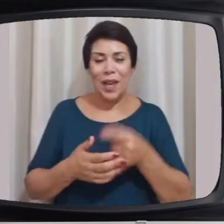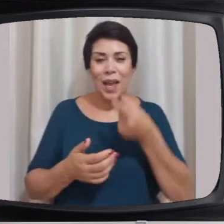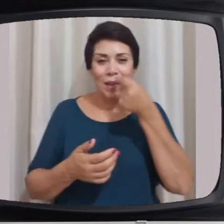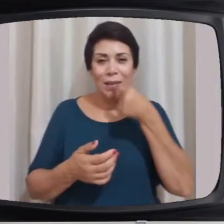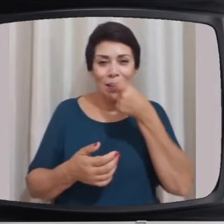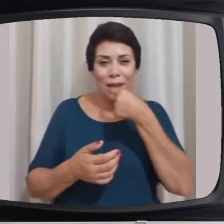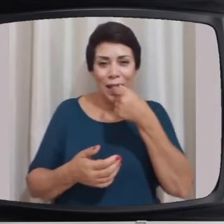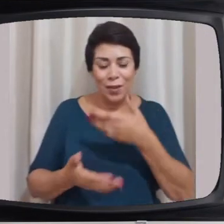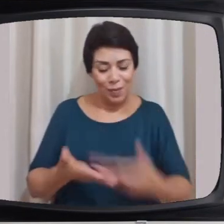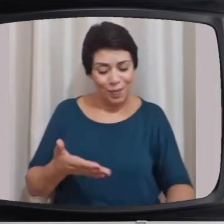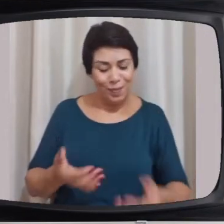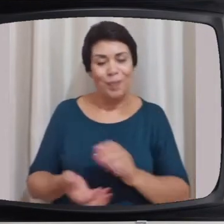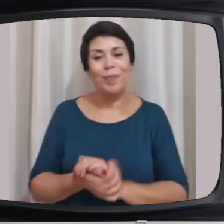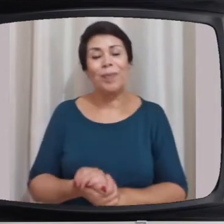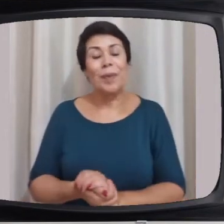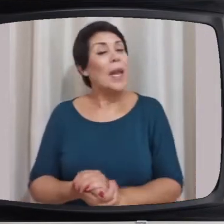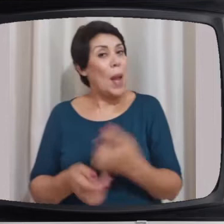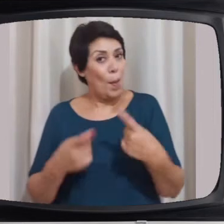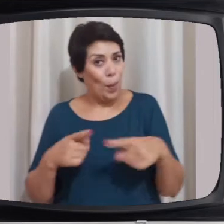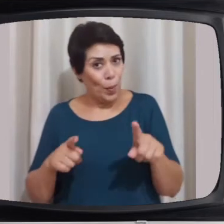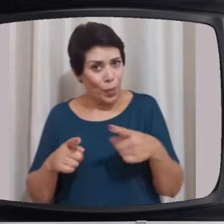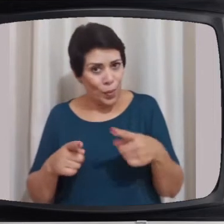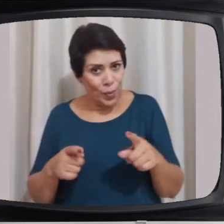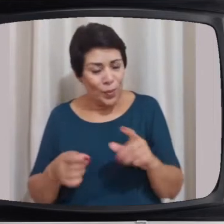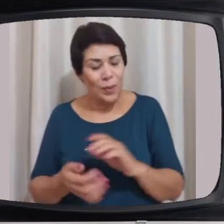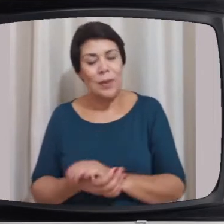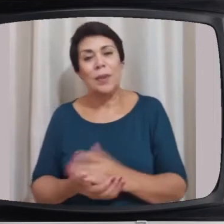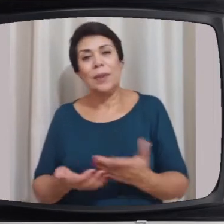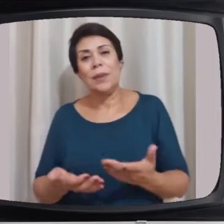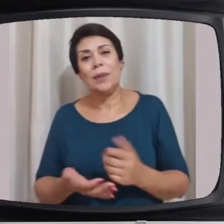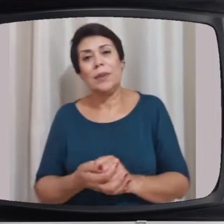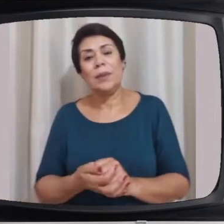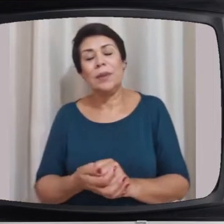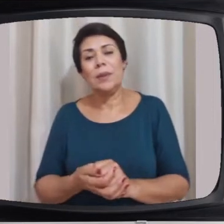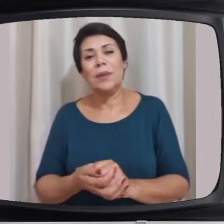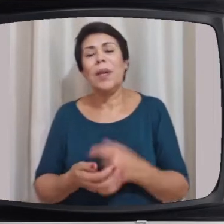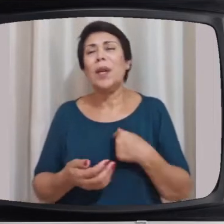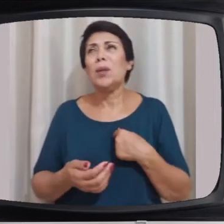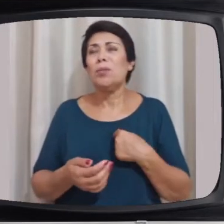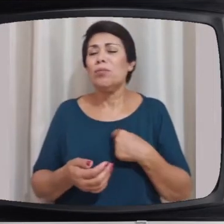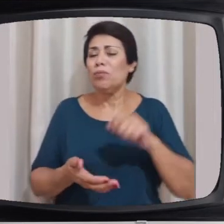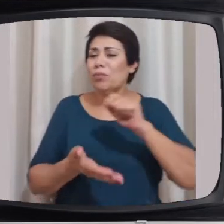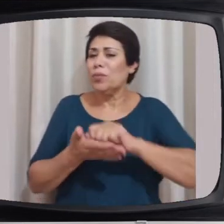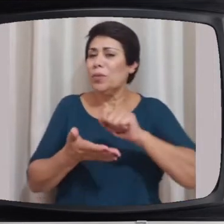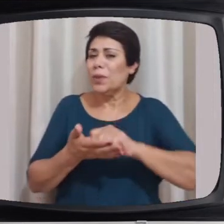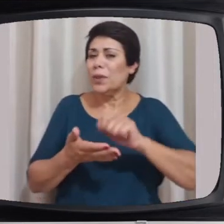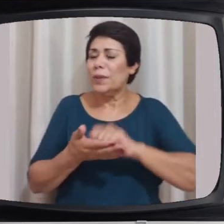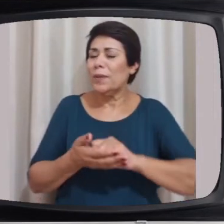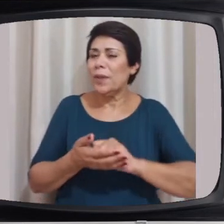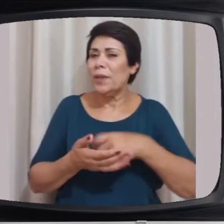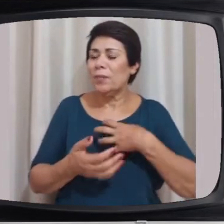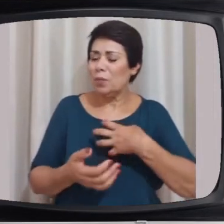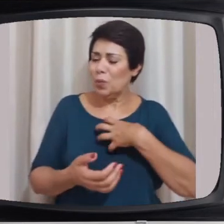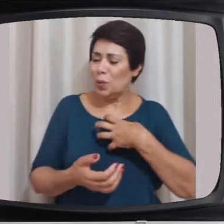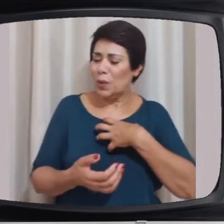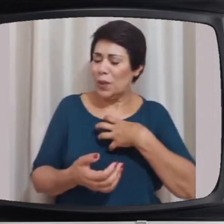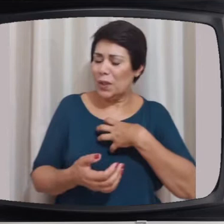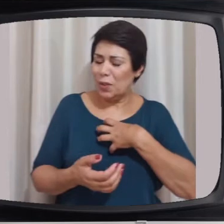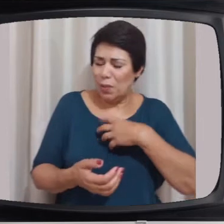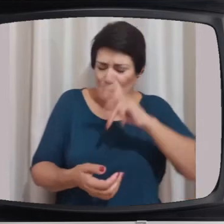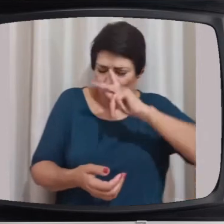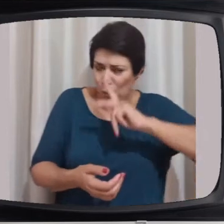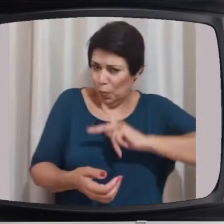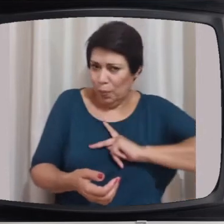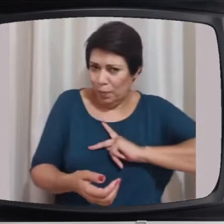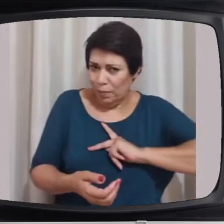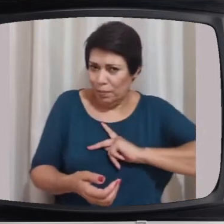Dentes. Essa música, eu fiz essa canção baseado num sentimento muito próprio